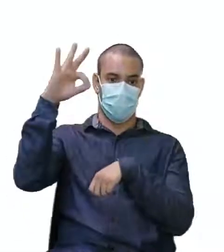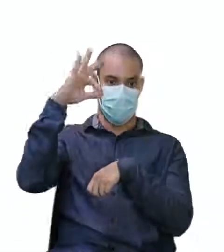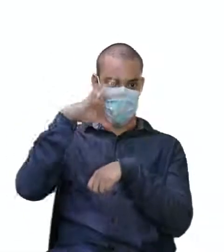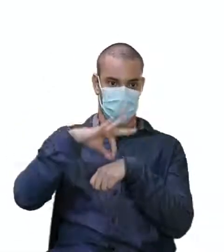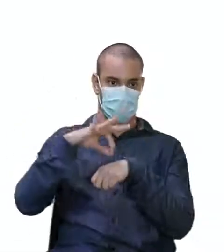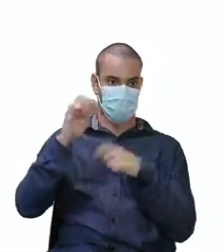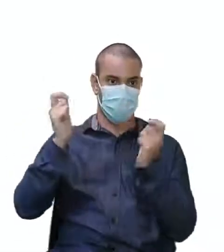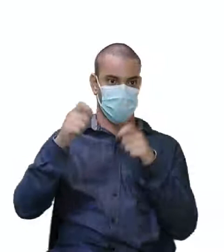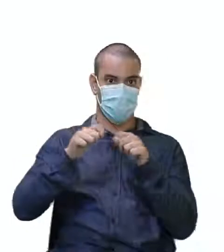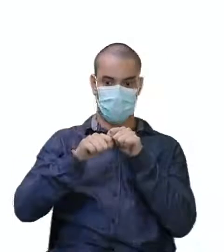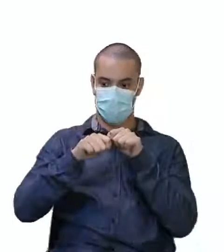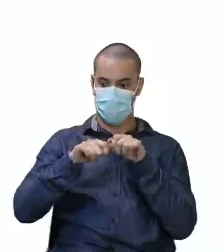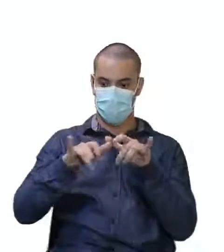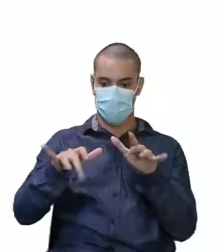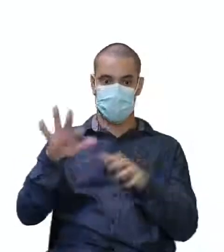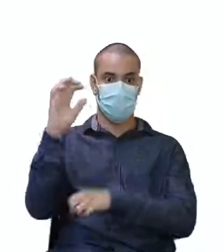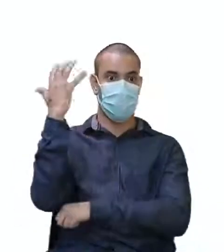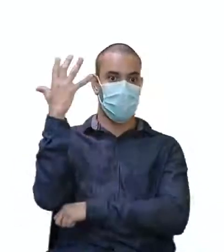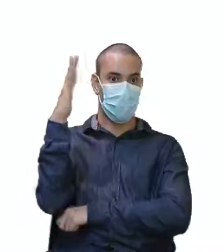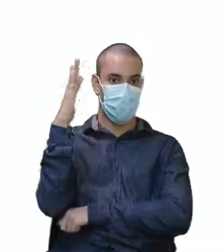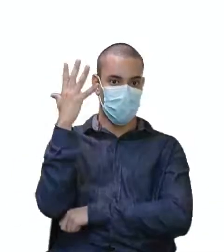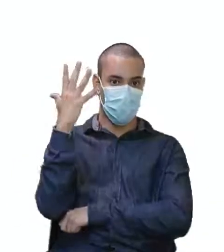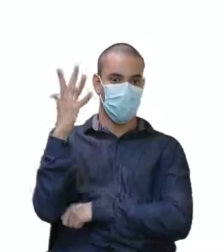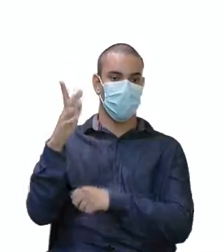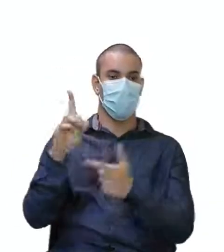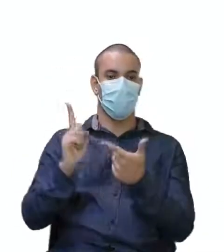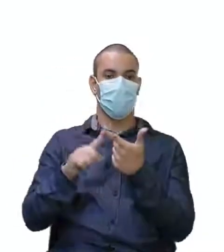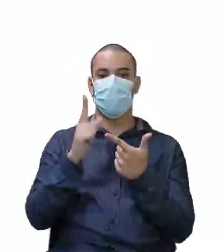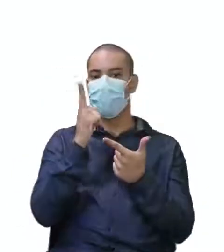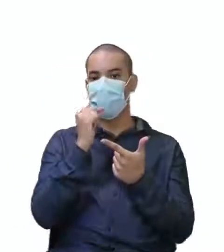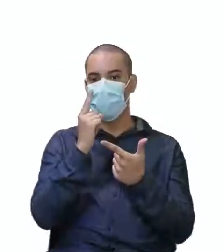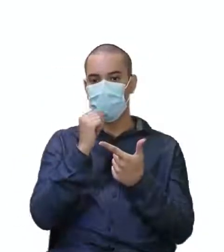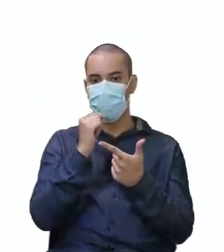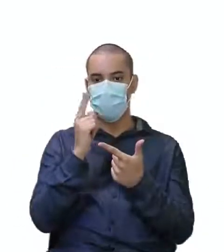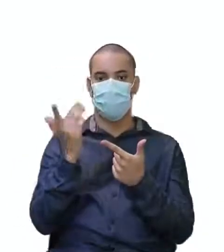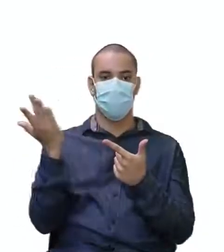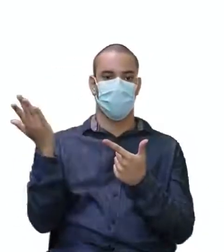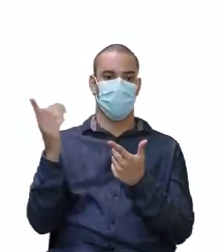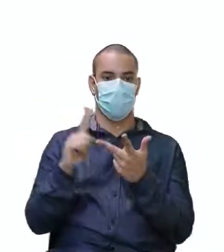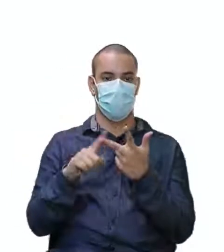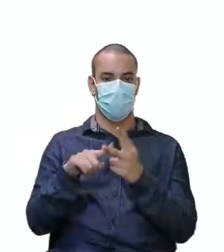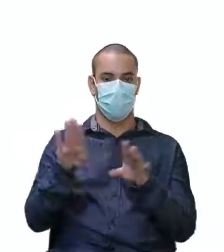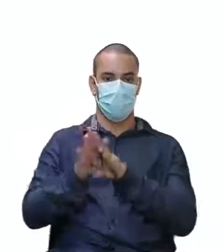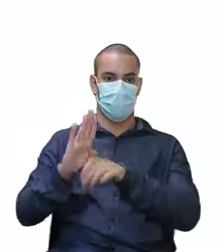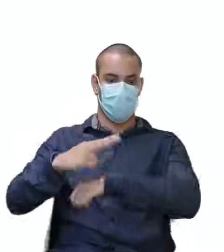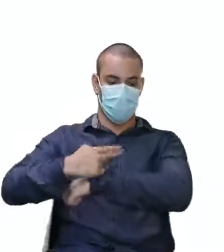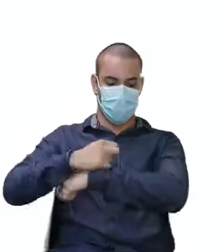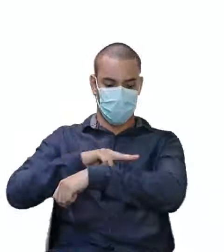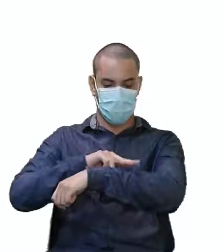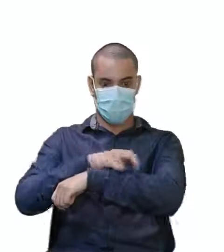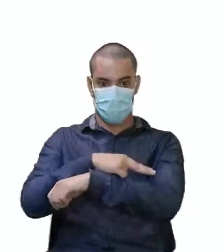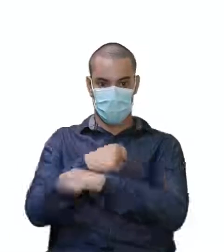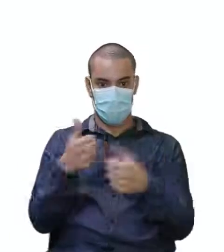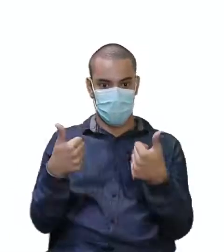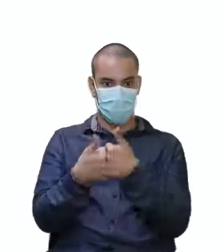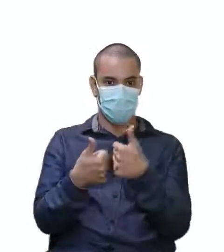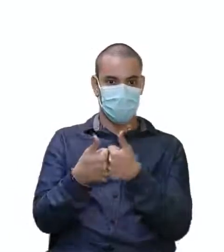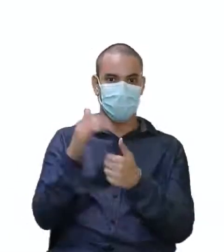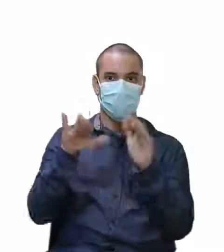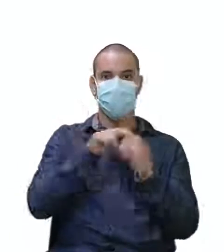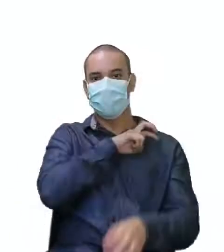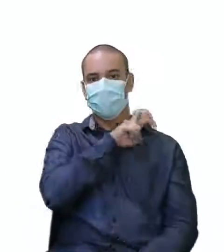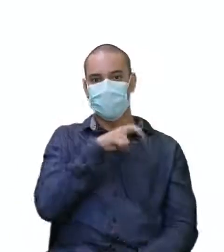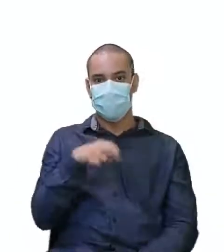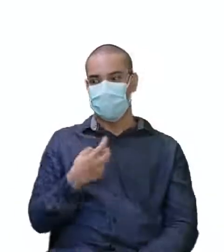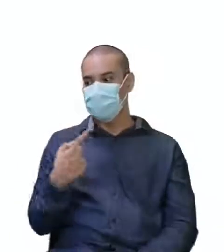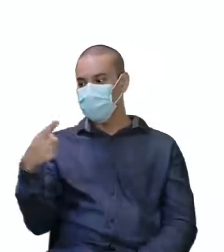se reproduzindo aí na copa das árvores, nas poças de água. Os anfíbios estão ali perto da água, às vezes não dentro